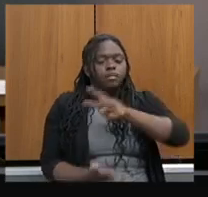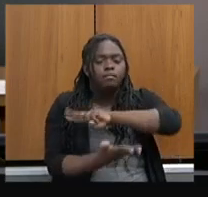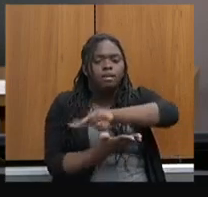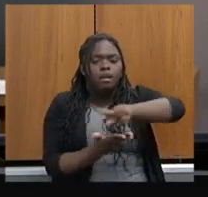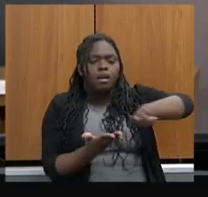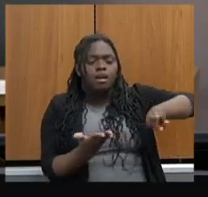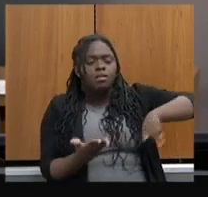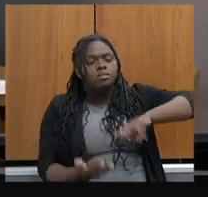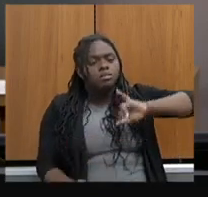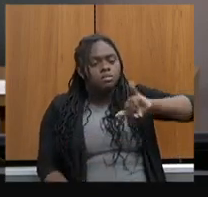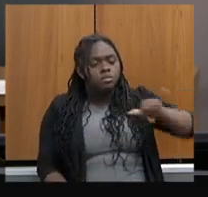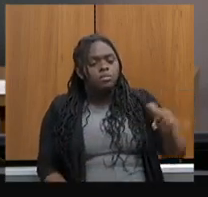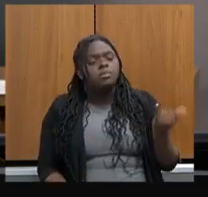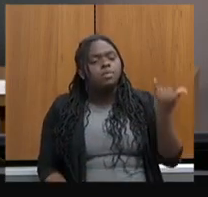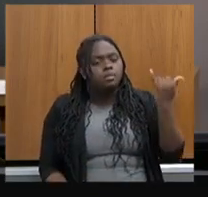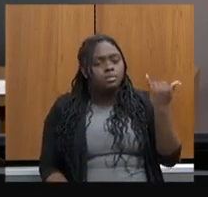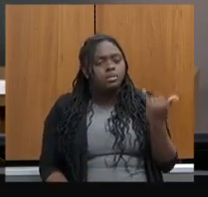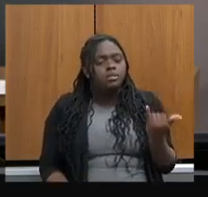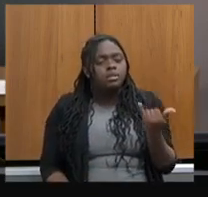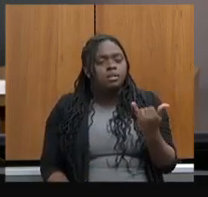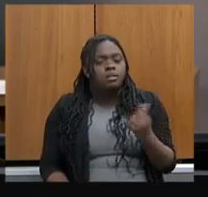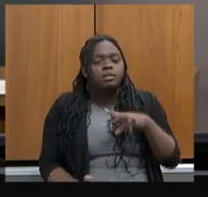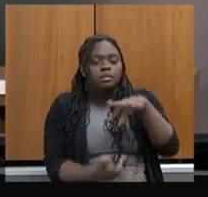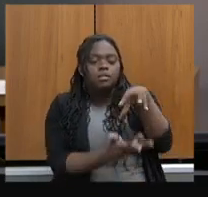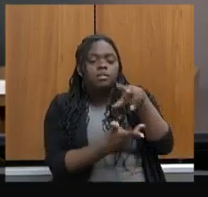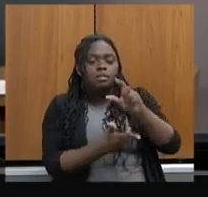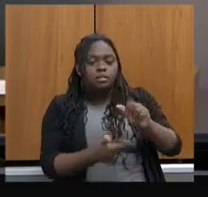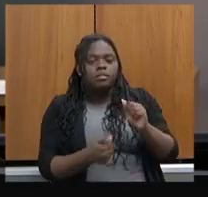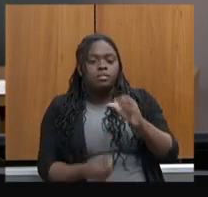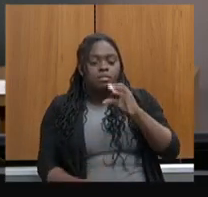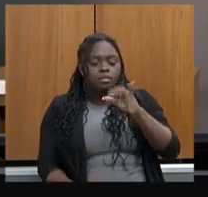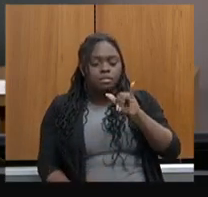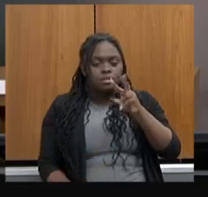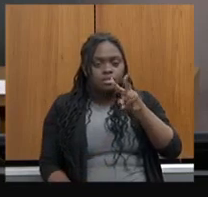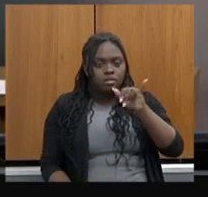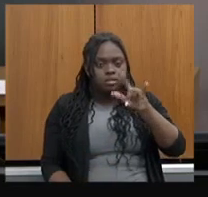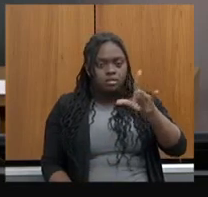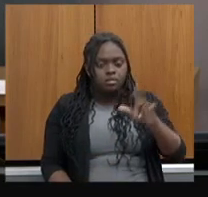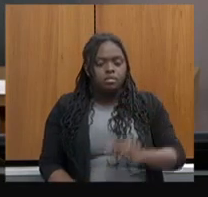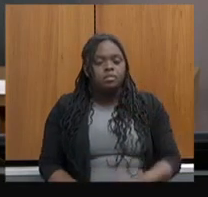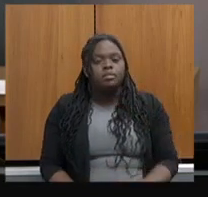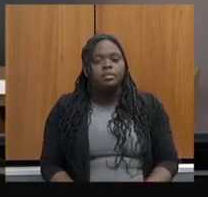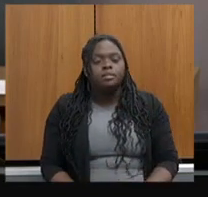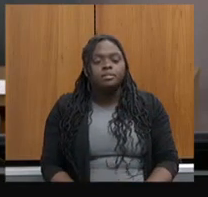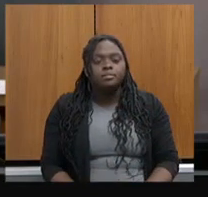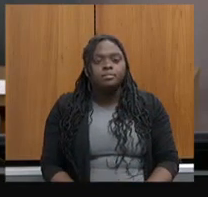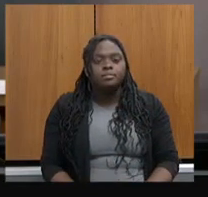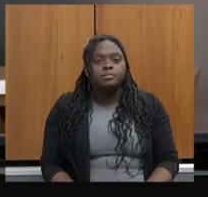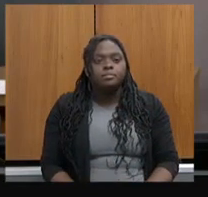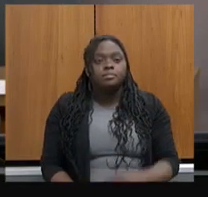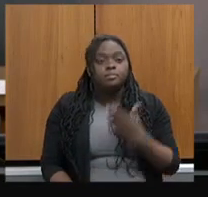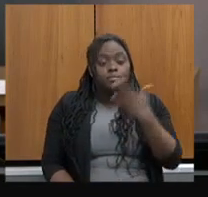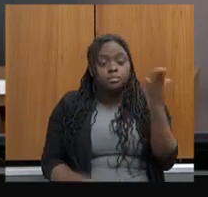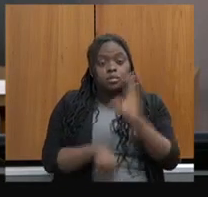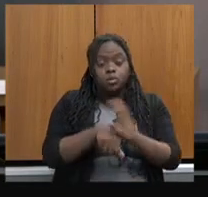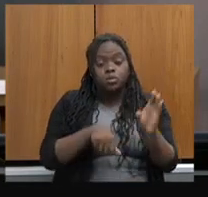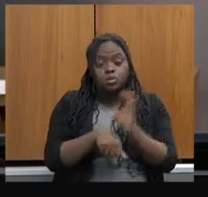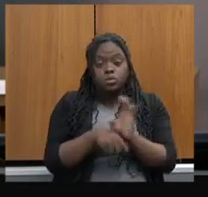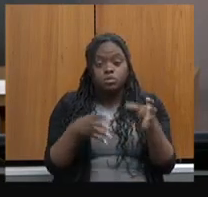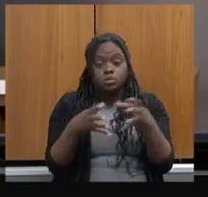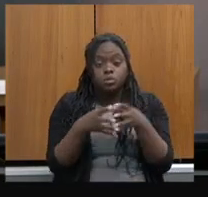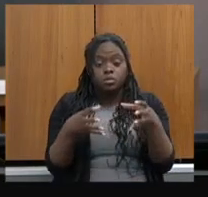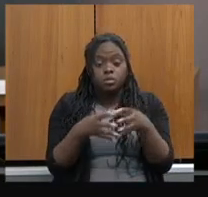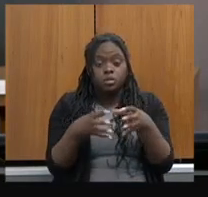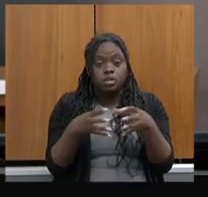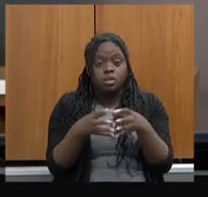de oportunidades para o mundo civil próximo tá aí cursos para comunidade voltados